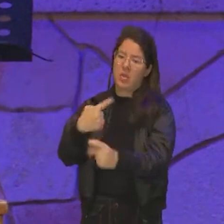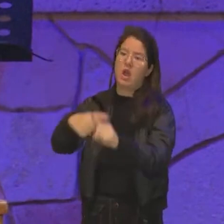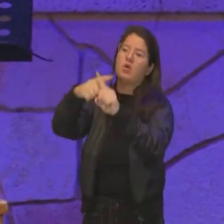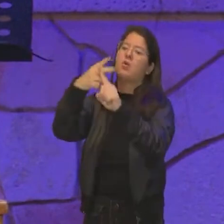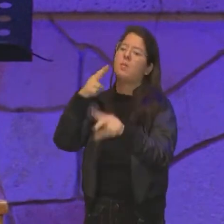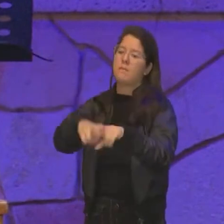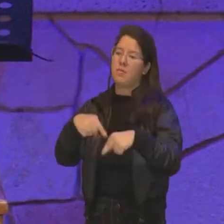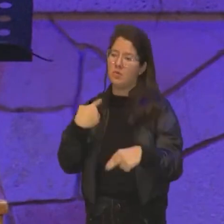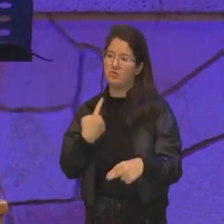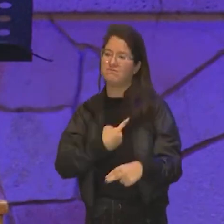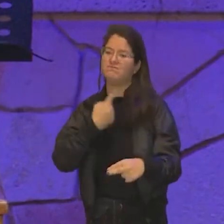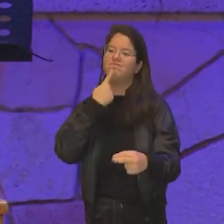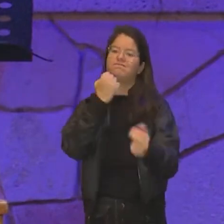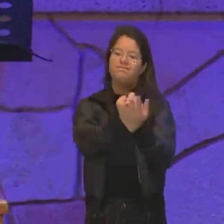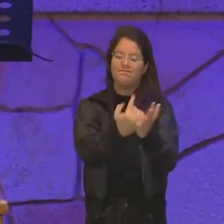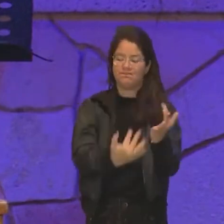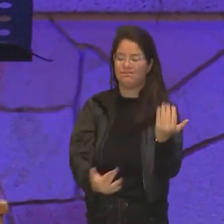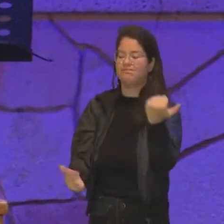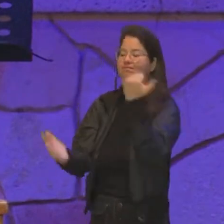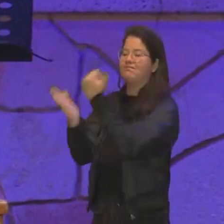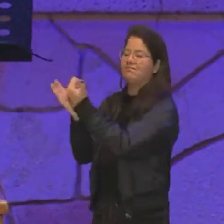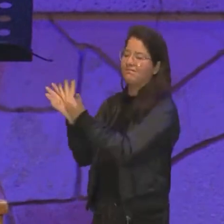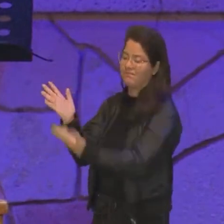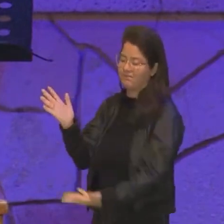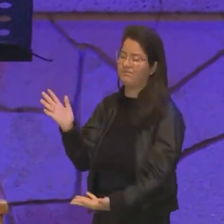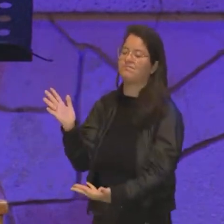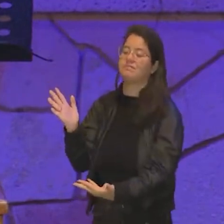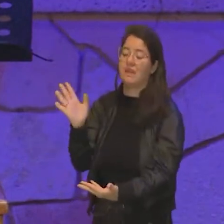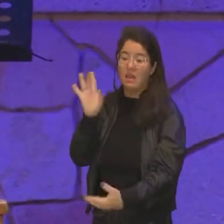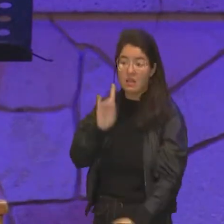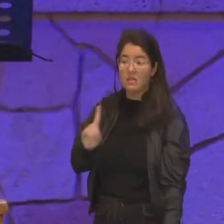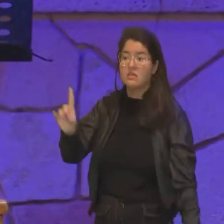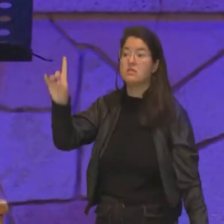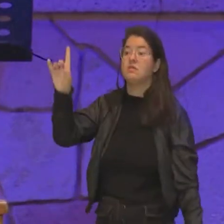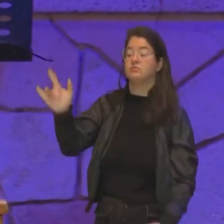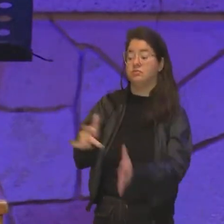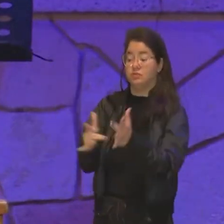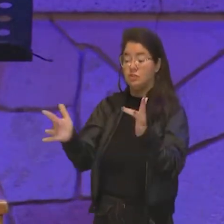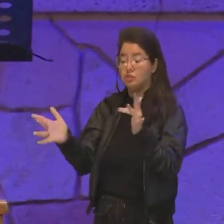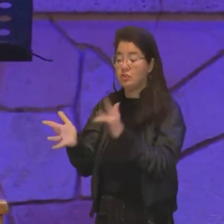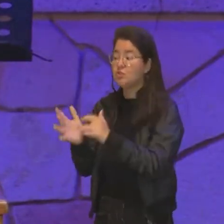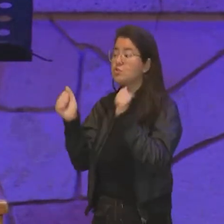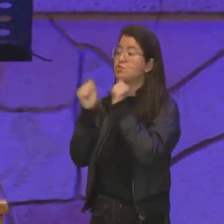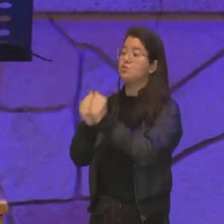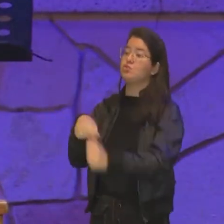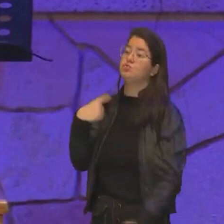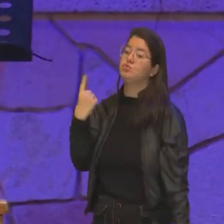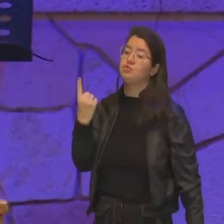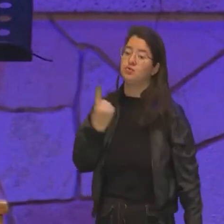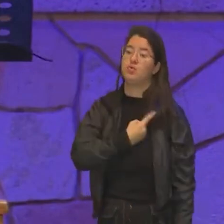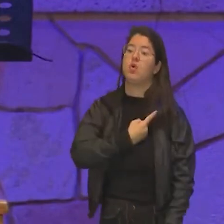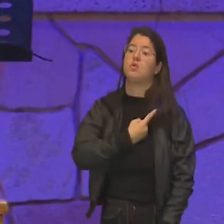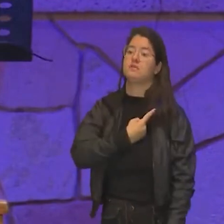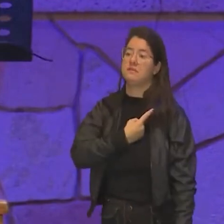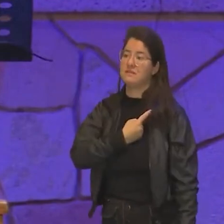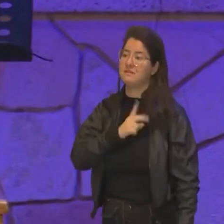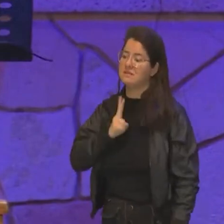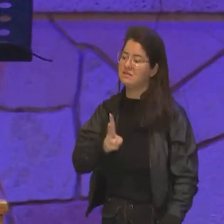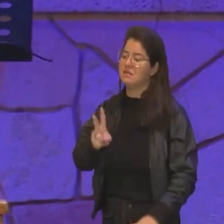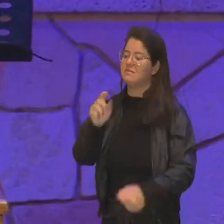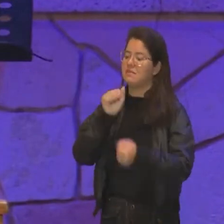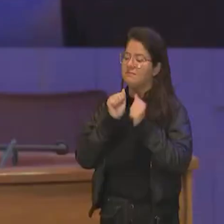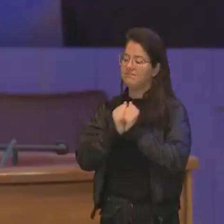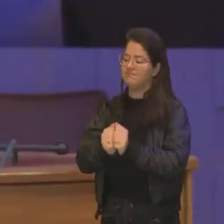comeu peixe com a gente, esteve ao lado de nós com uma fogueira, ao nosso lado com